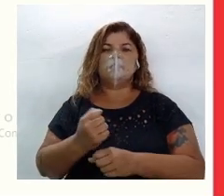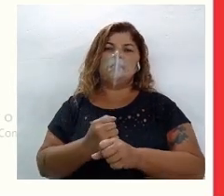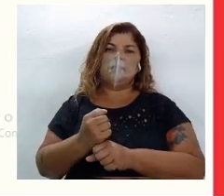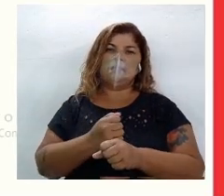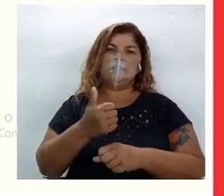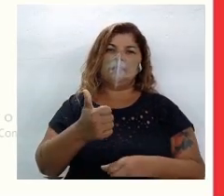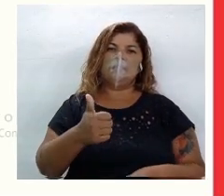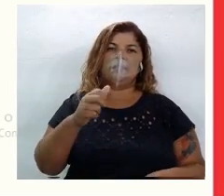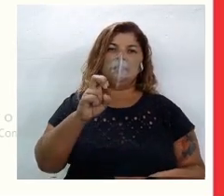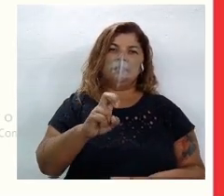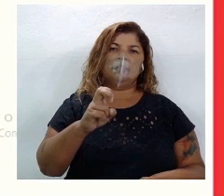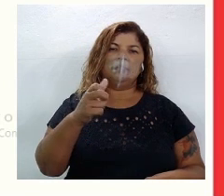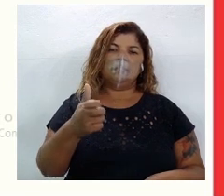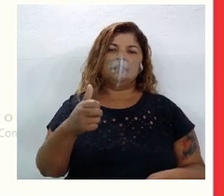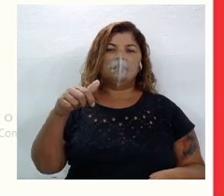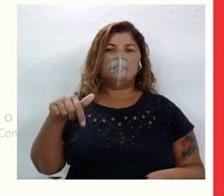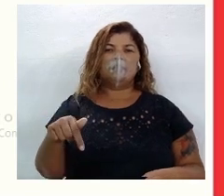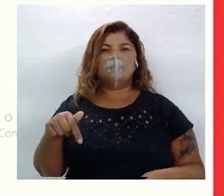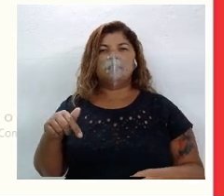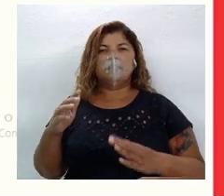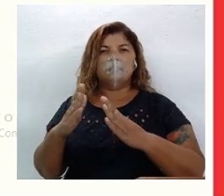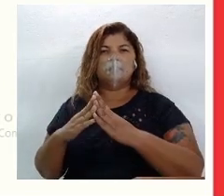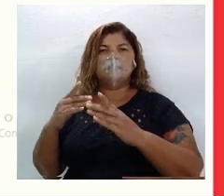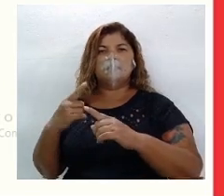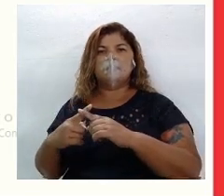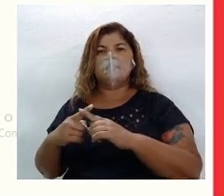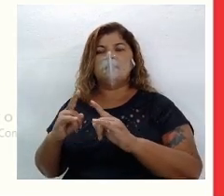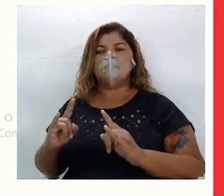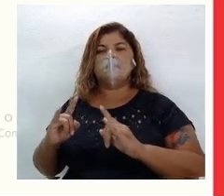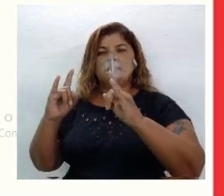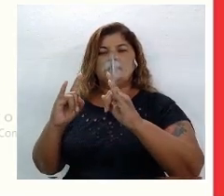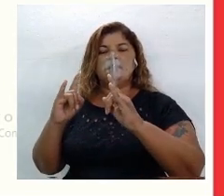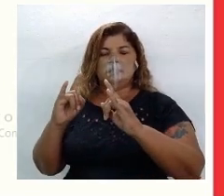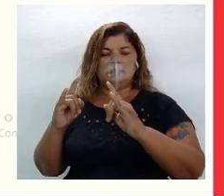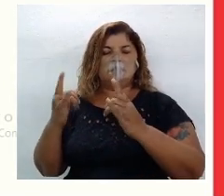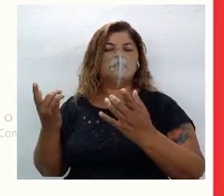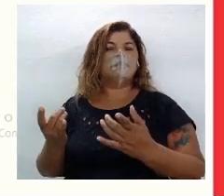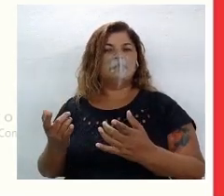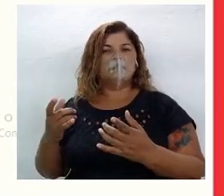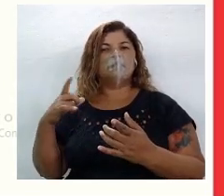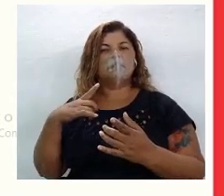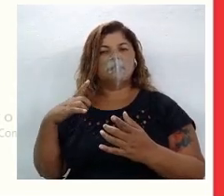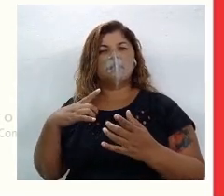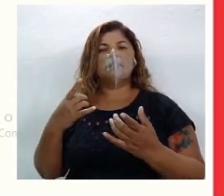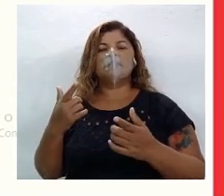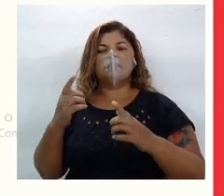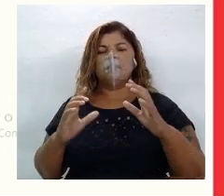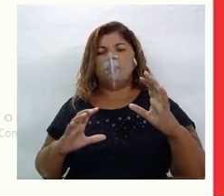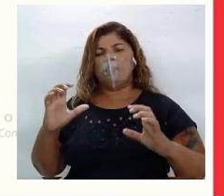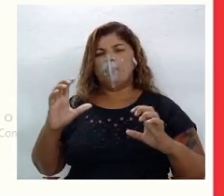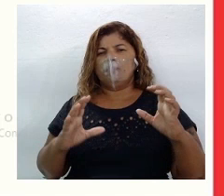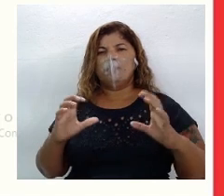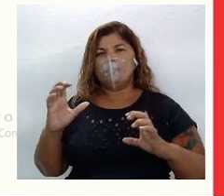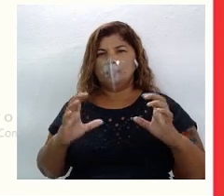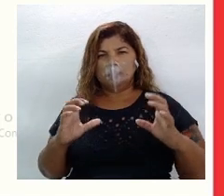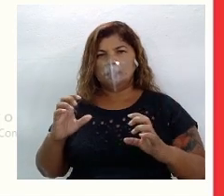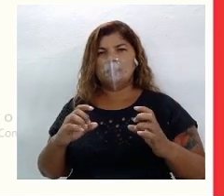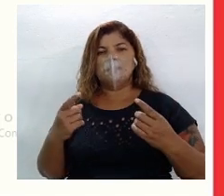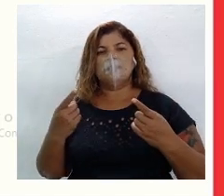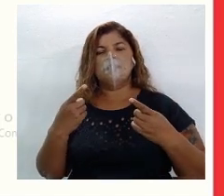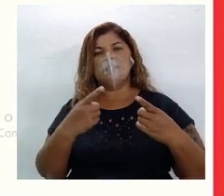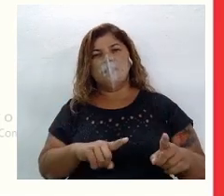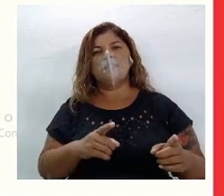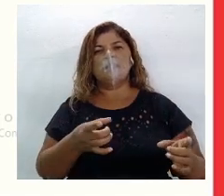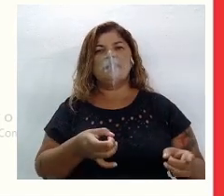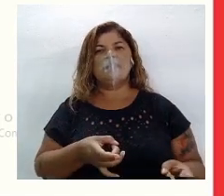1517, certo? Na igreja do castelo de Wittenberg, em um contexto de conflito aberto contra a venda